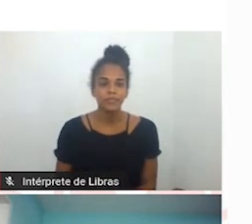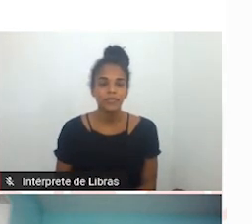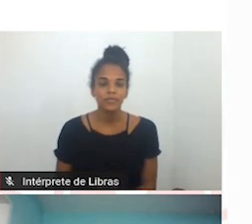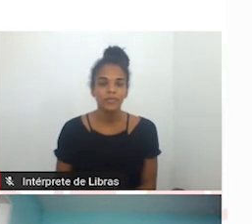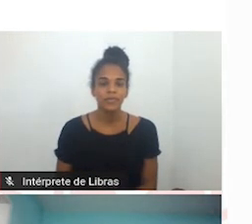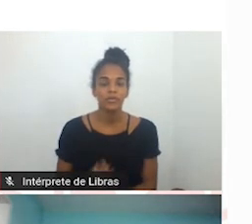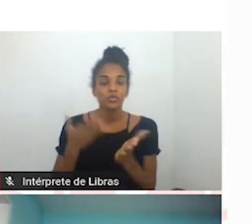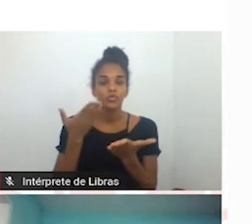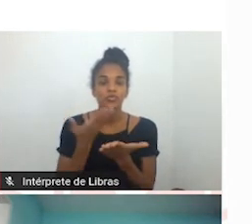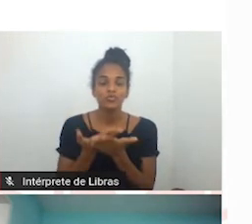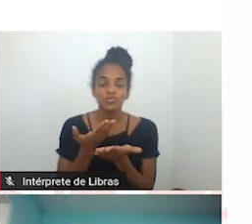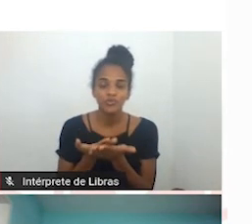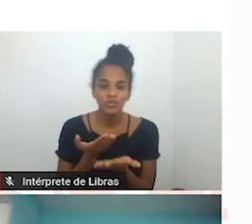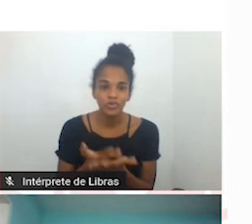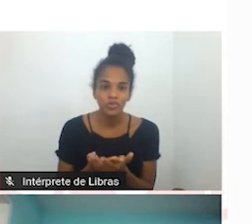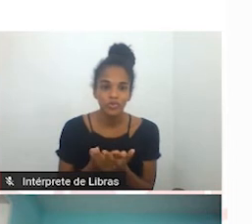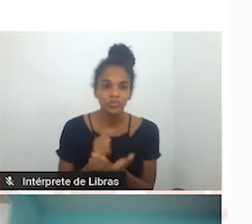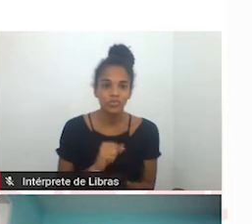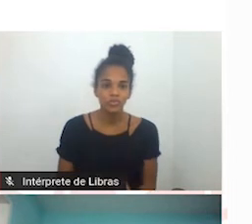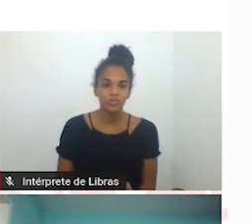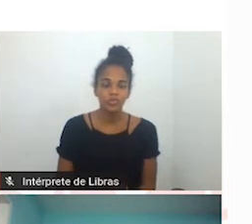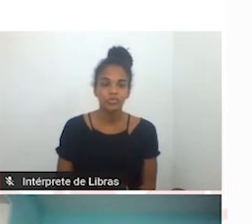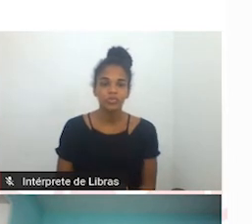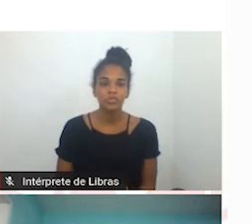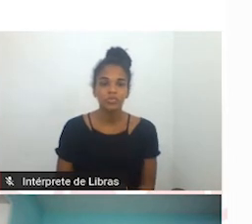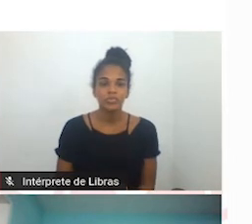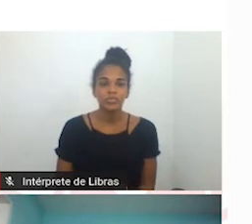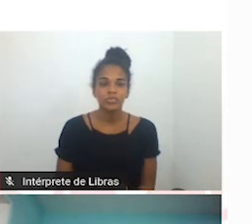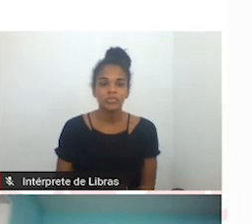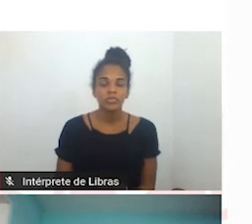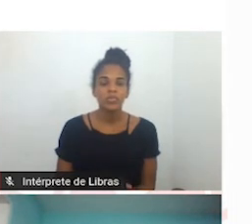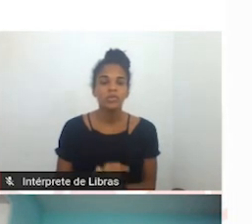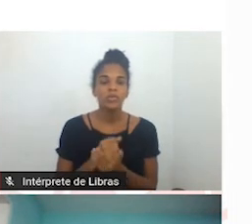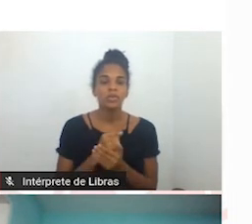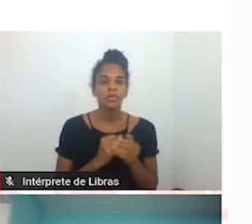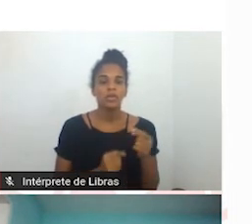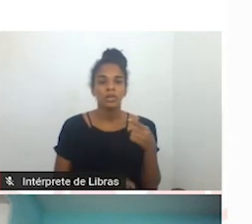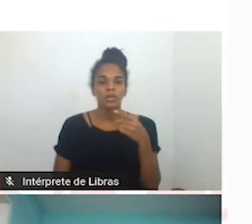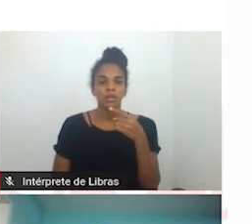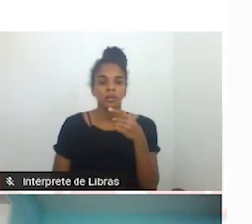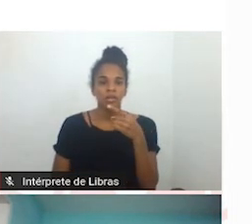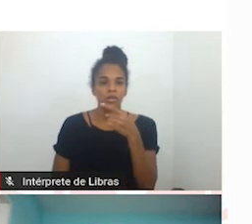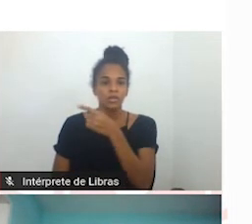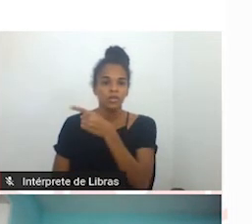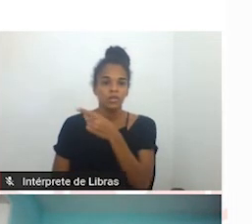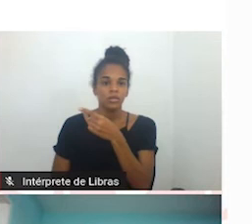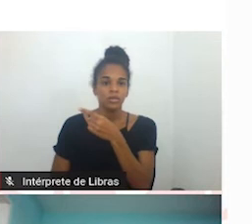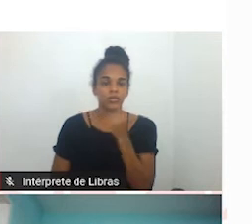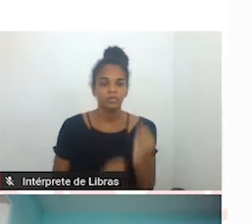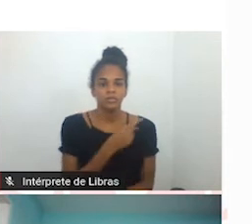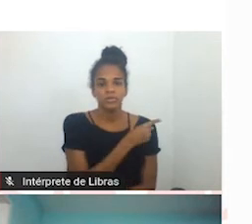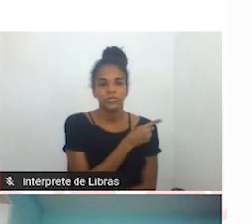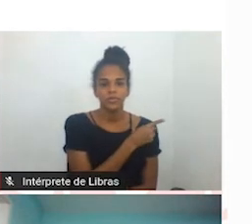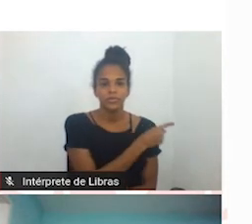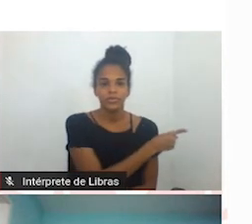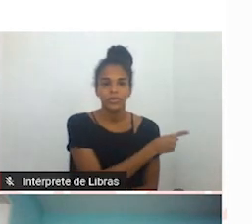Pronto. Esse estudo da Lancet aí, da hidroxicloroquina, mostrando que não tinha nenhum